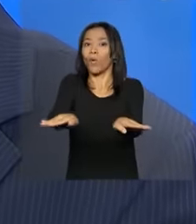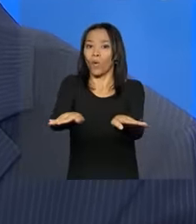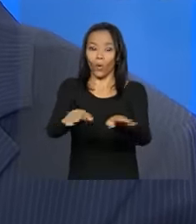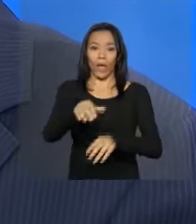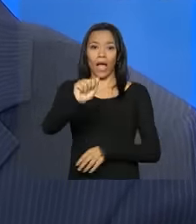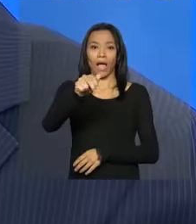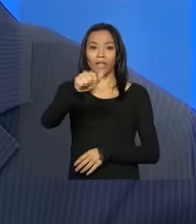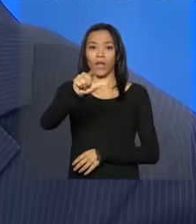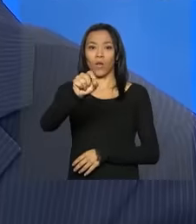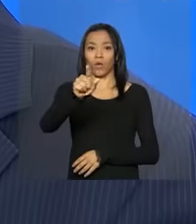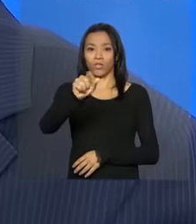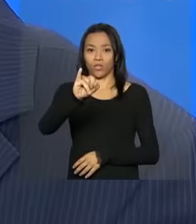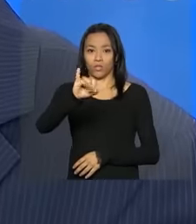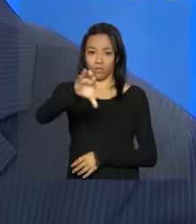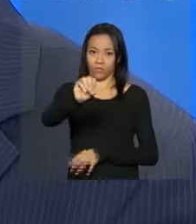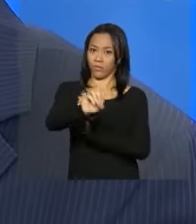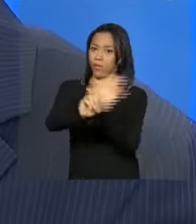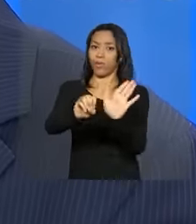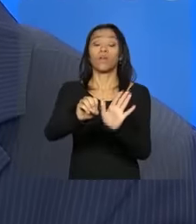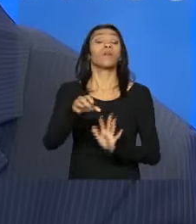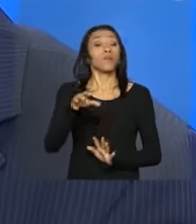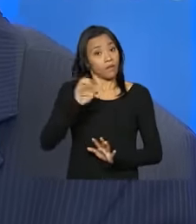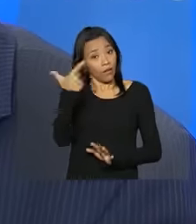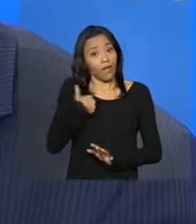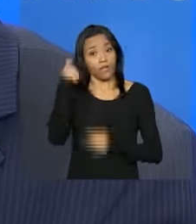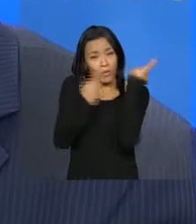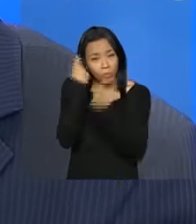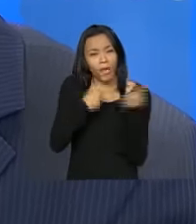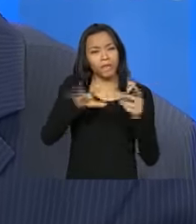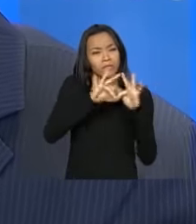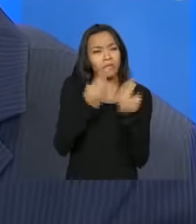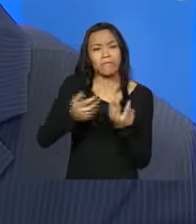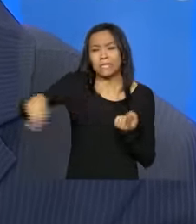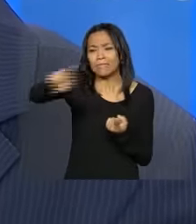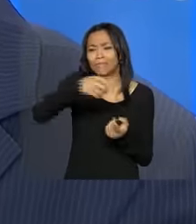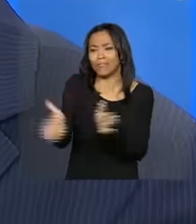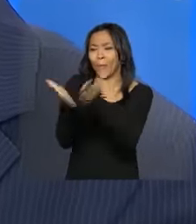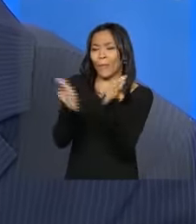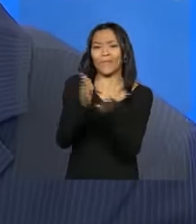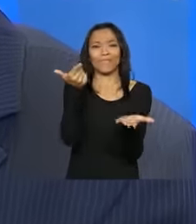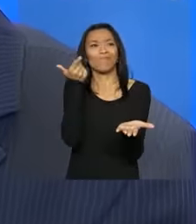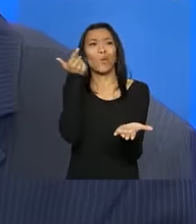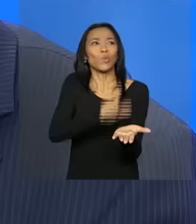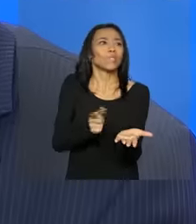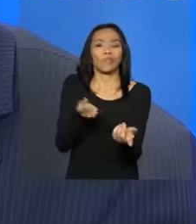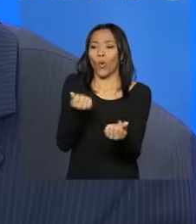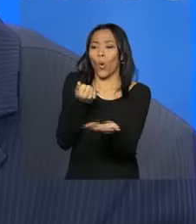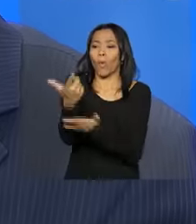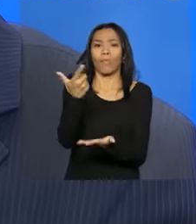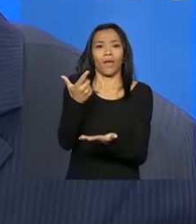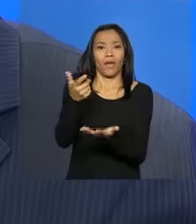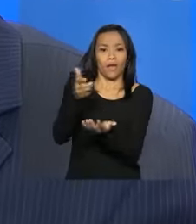a informação nós estamos preocupados também claro com a população de baixa renda que não tem condições de comprar um conversor ou uma nova